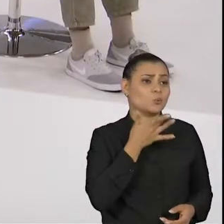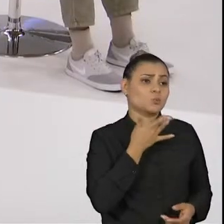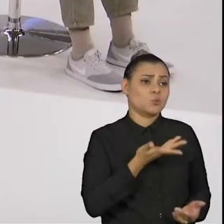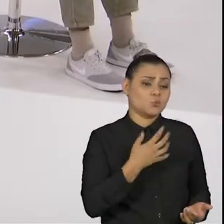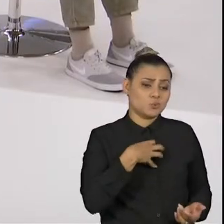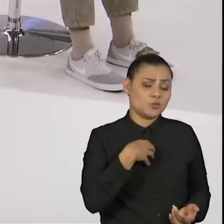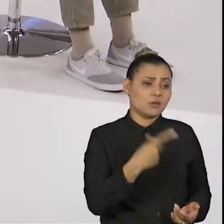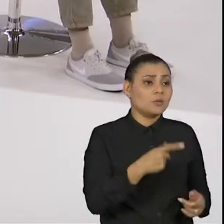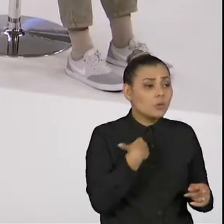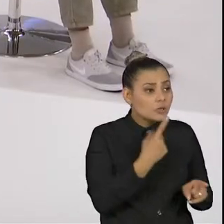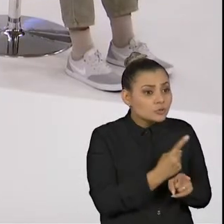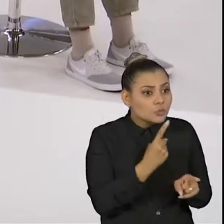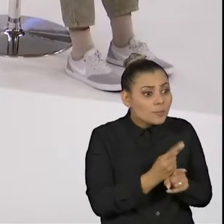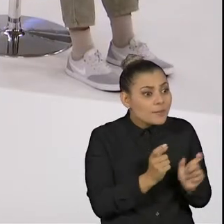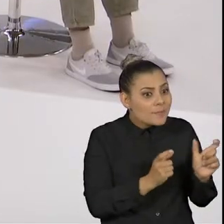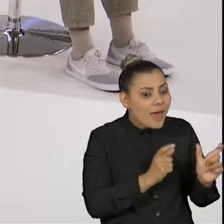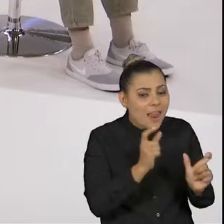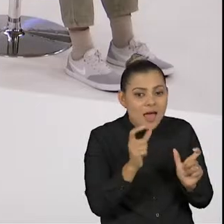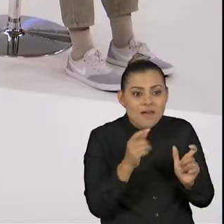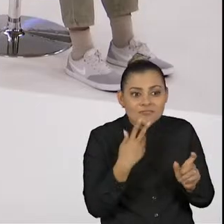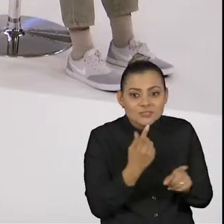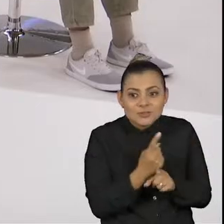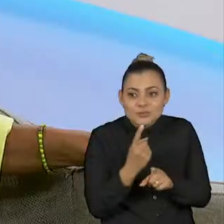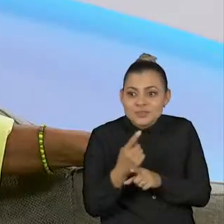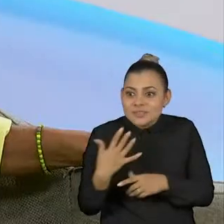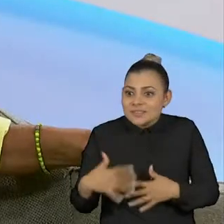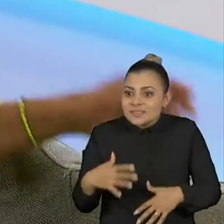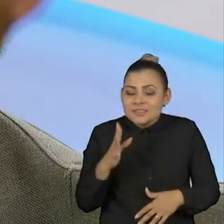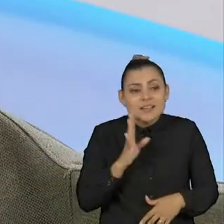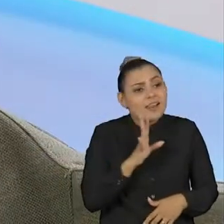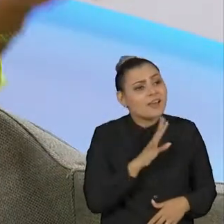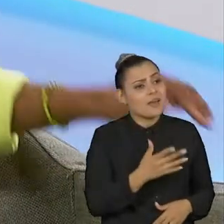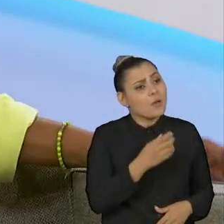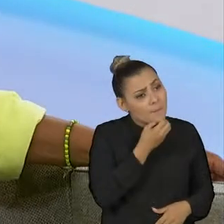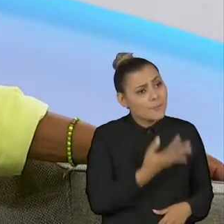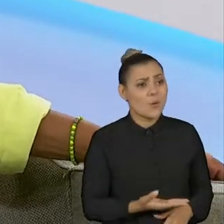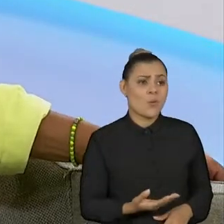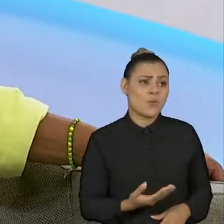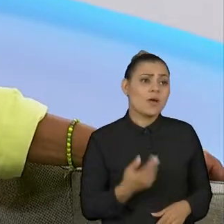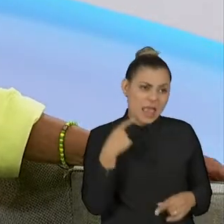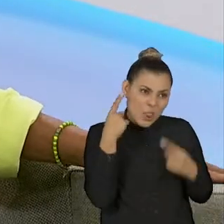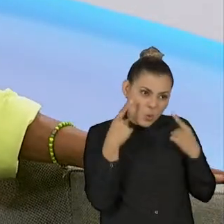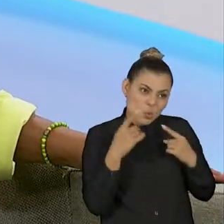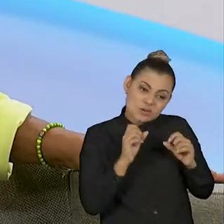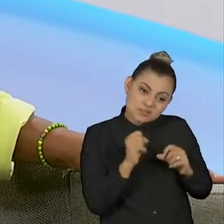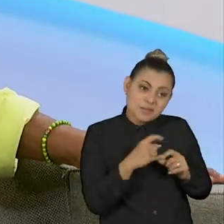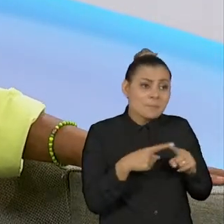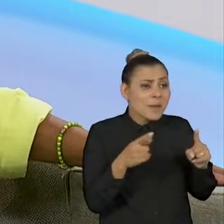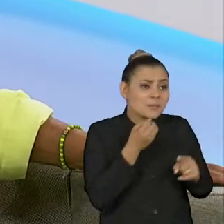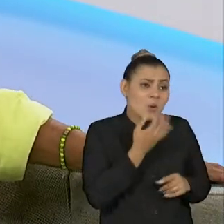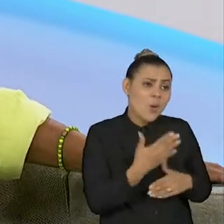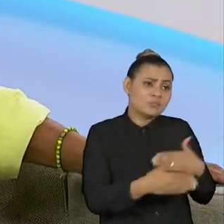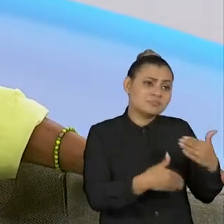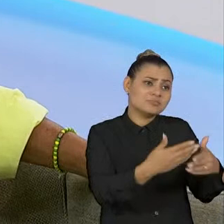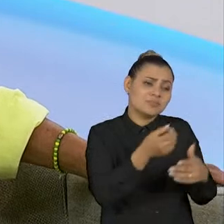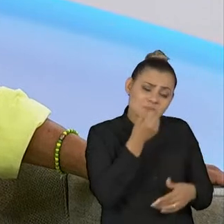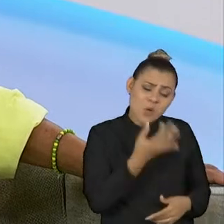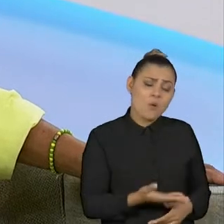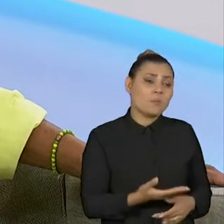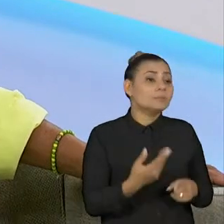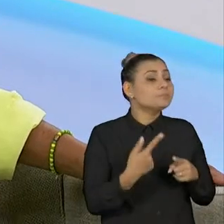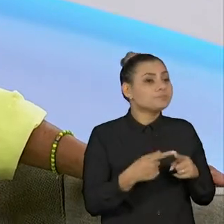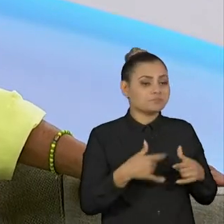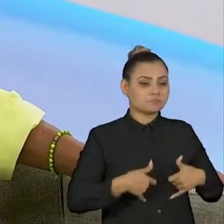isso. Descobrir coisas. É uma doideirazinha que tem dado certo, mas